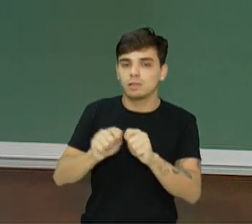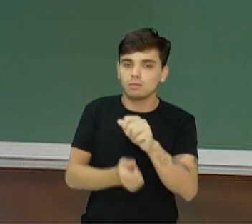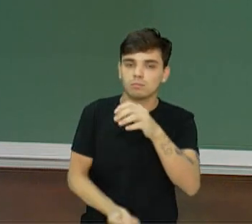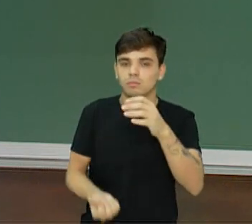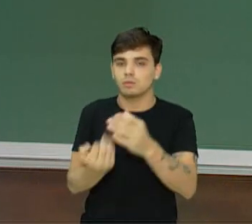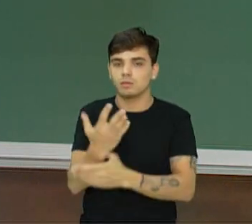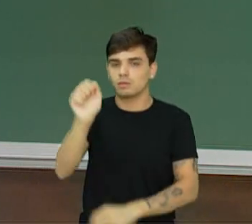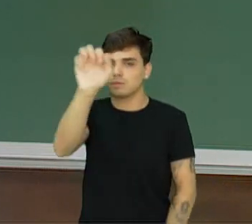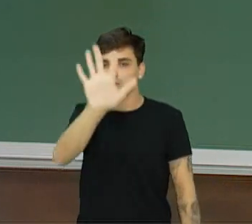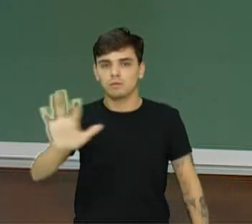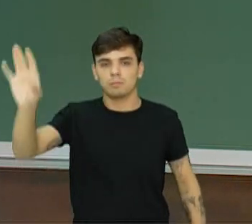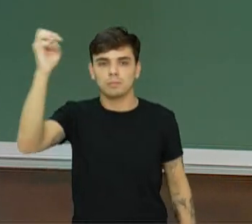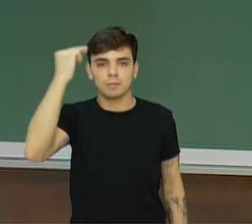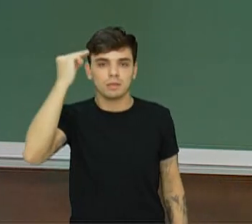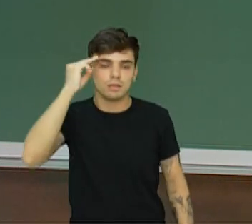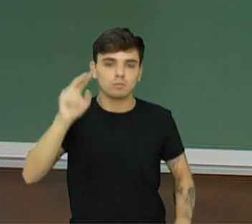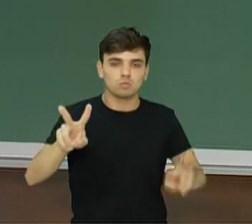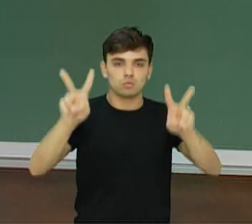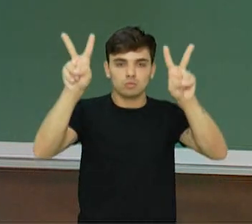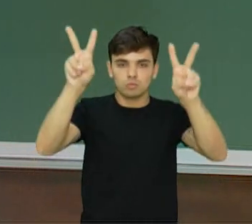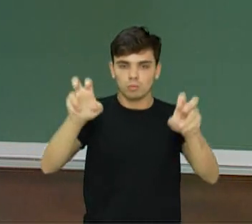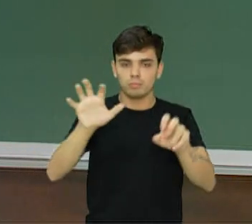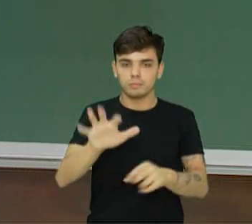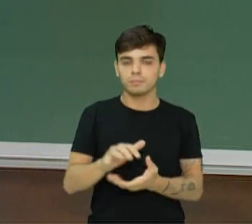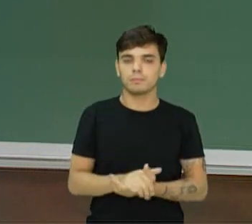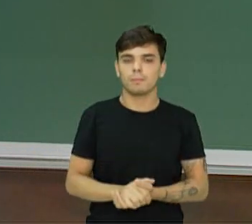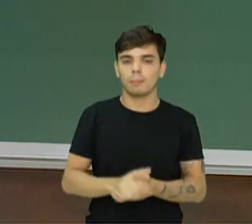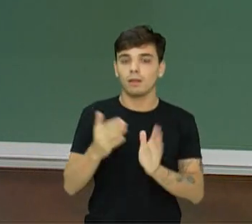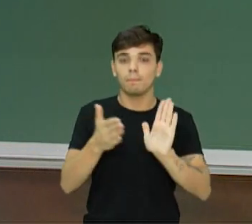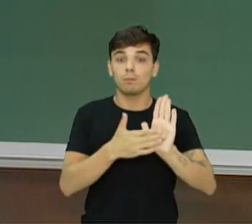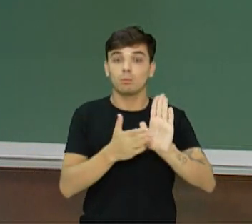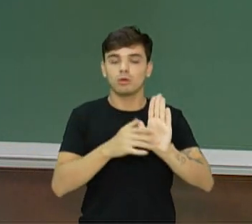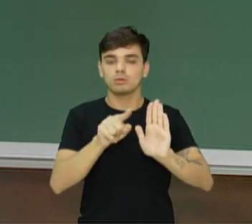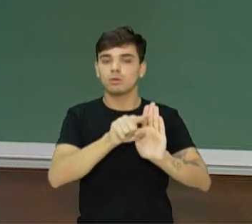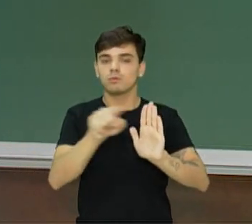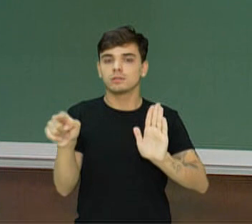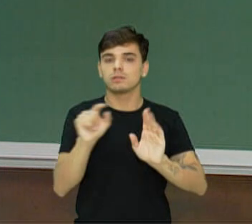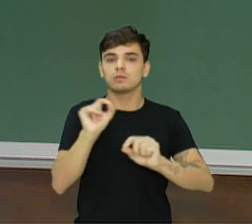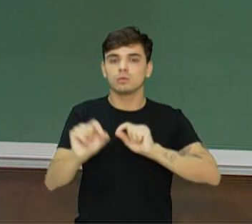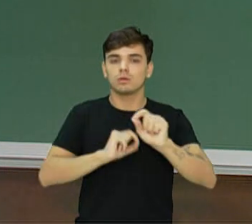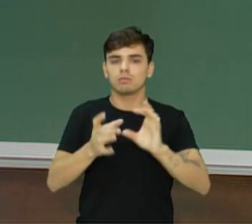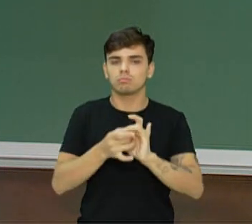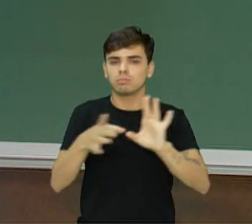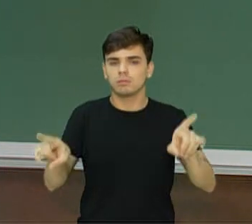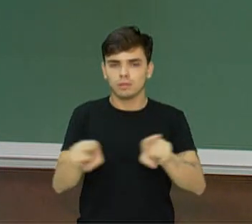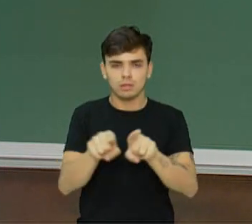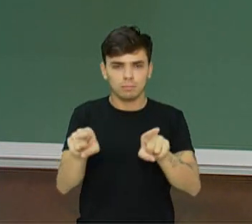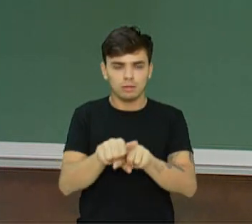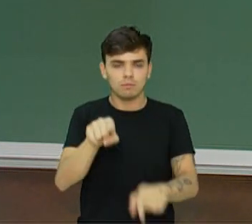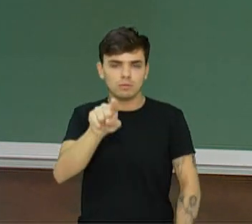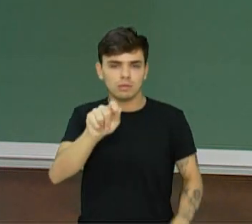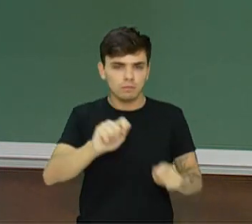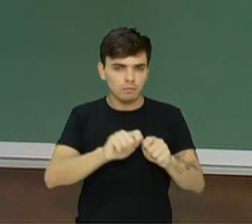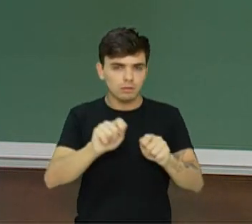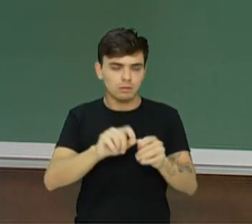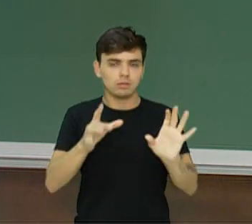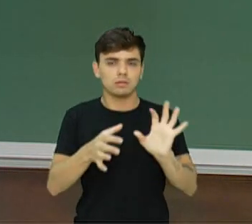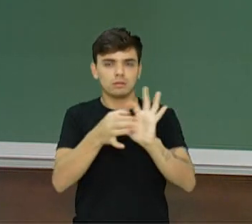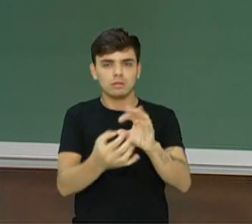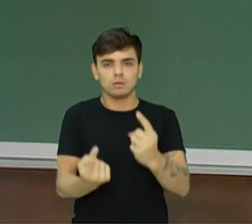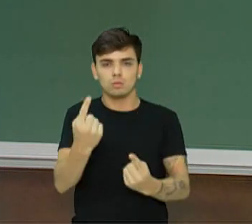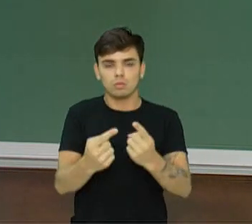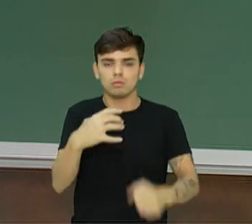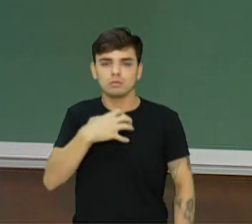um mapa mental sobre isso. A proposta aqui é de dar a você a maior liberdade para você definir de